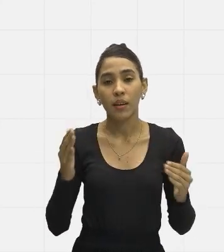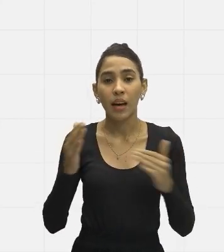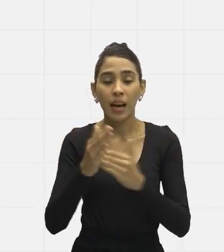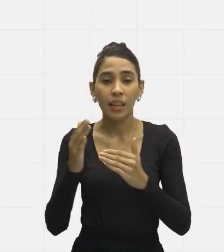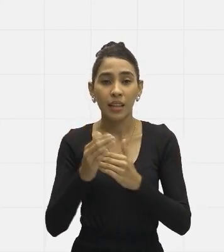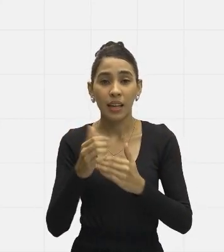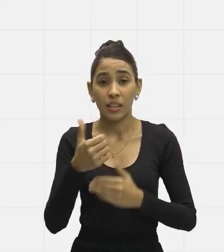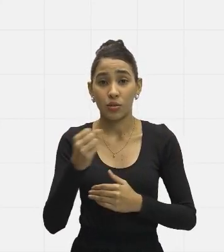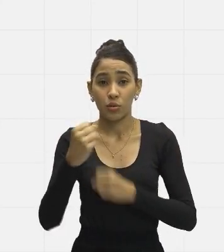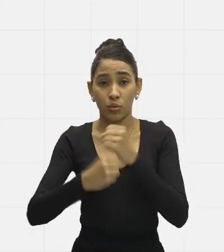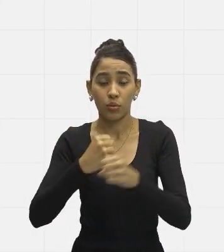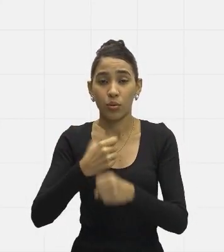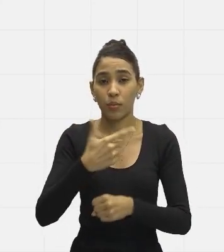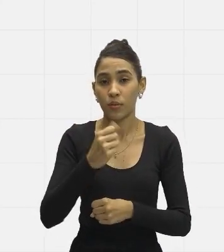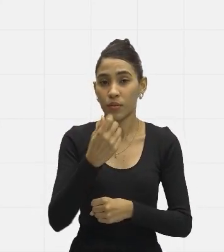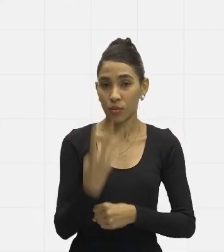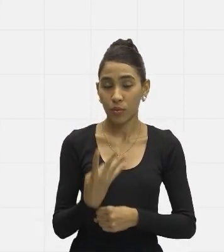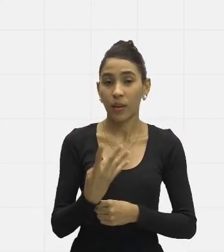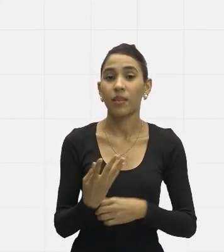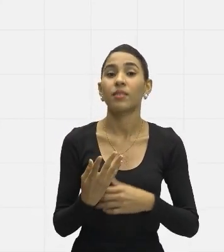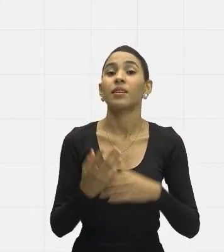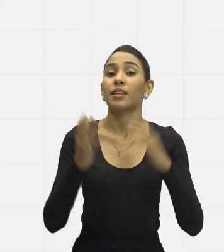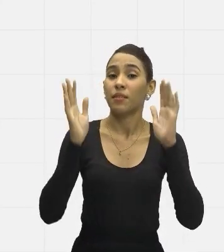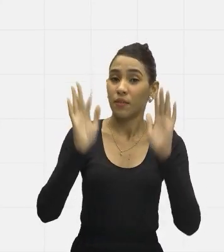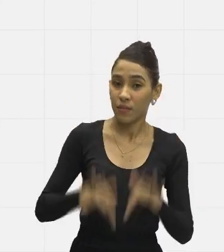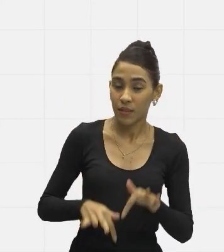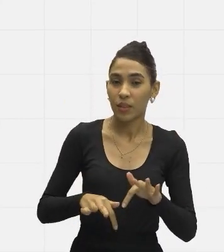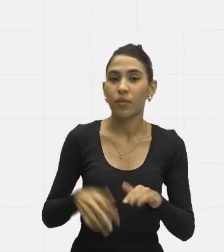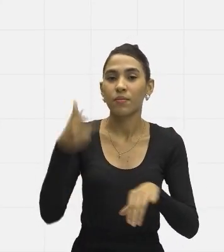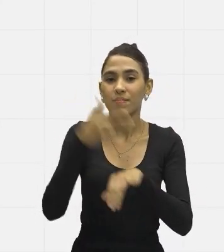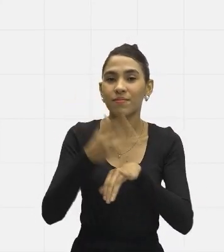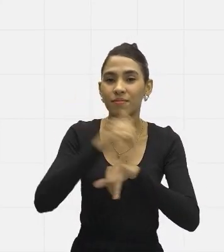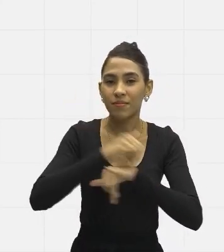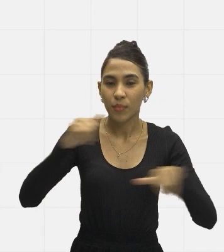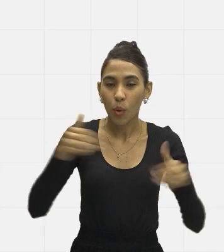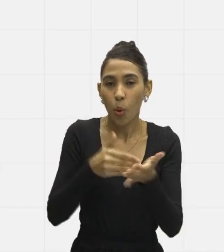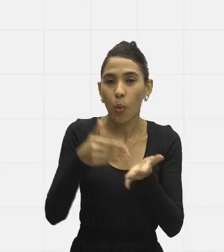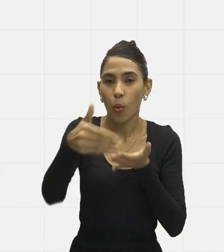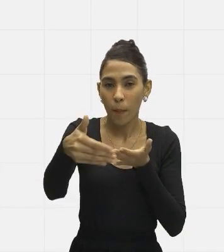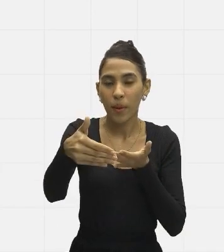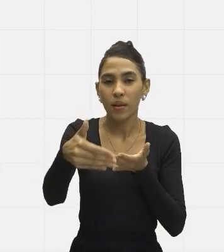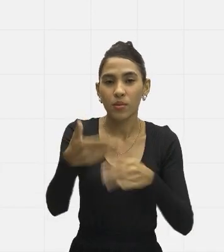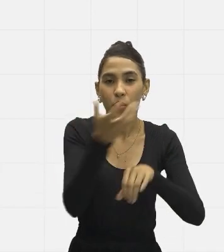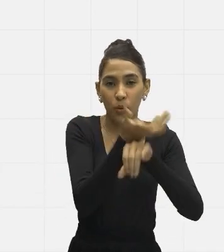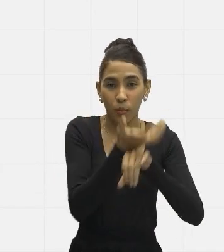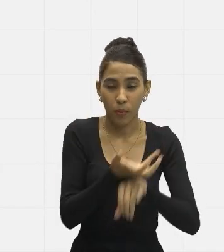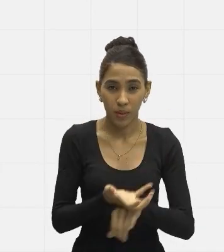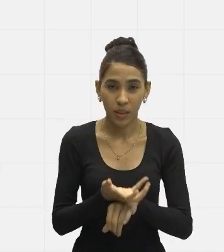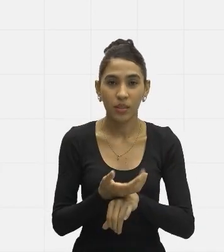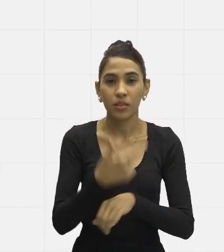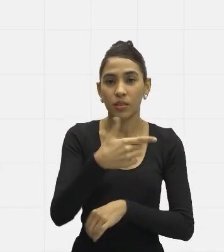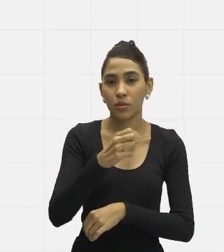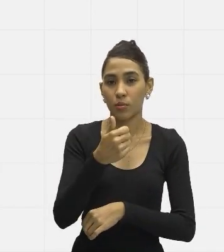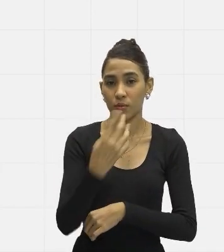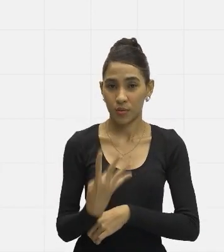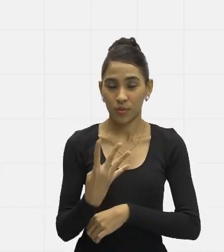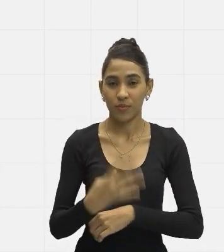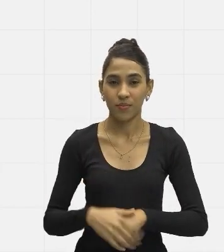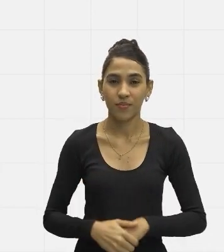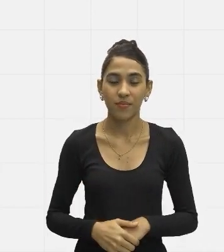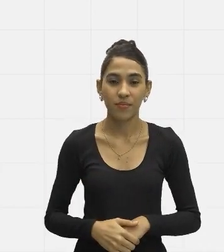dia 13/3 de 2024. E, finalmente, a data de transmissão de sequência de componentes curriculares